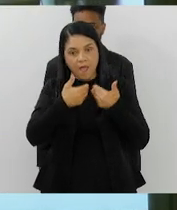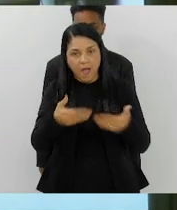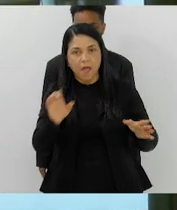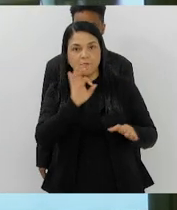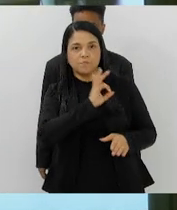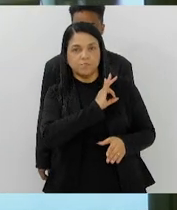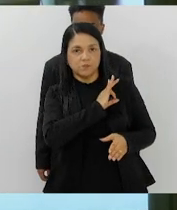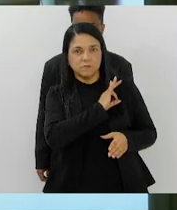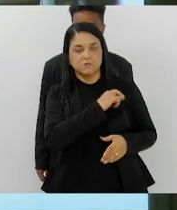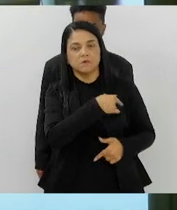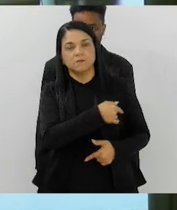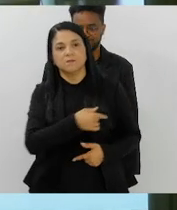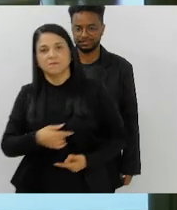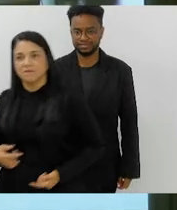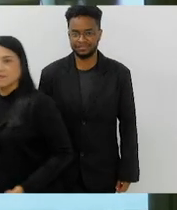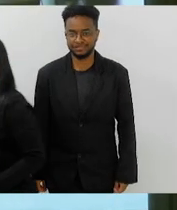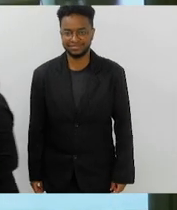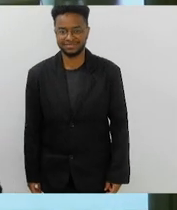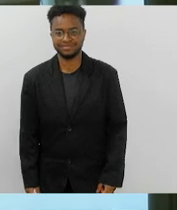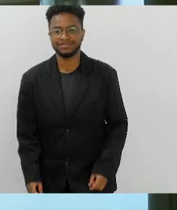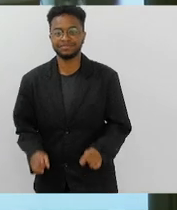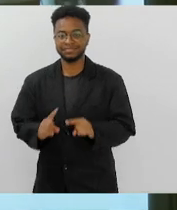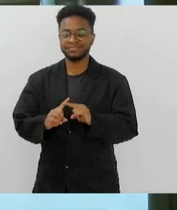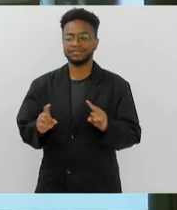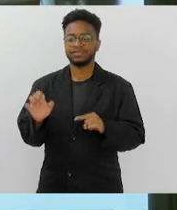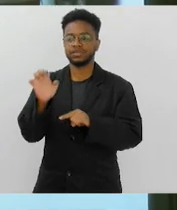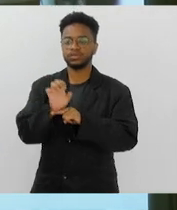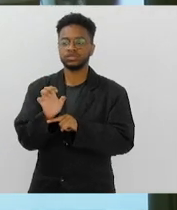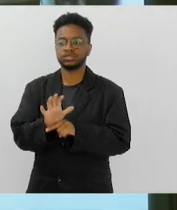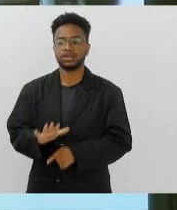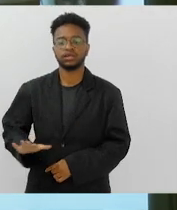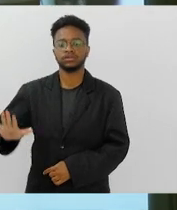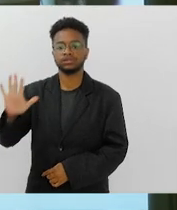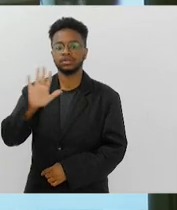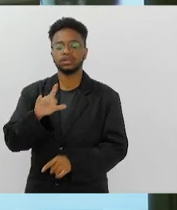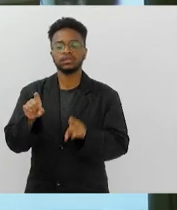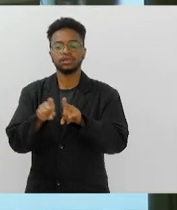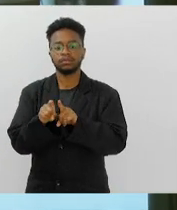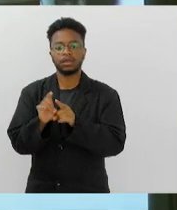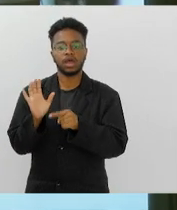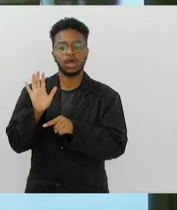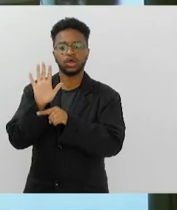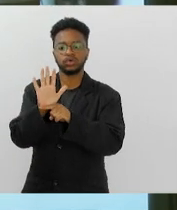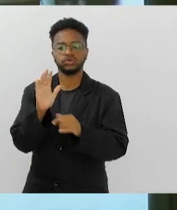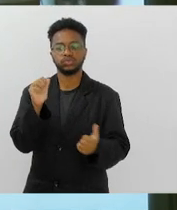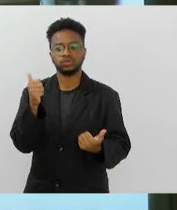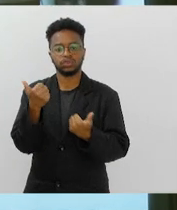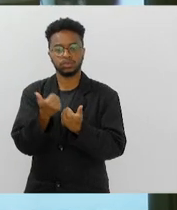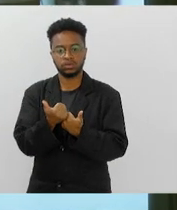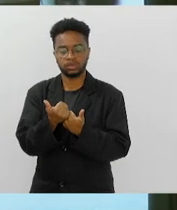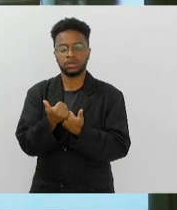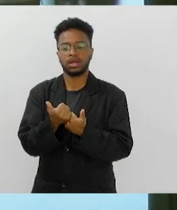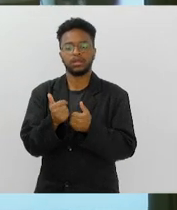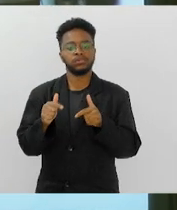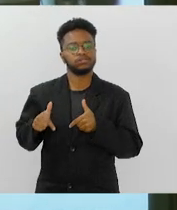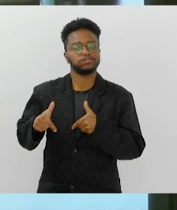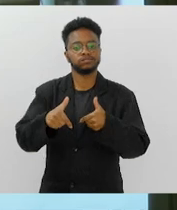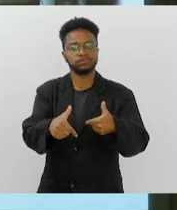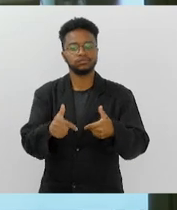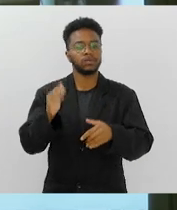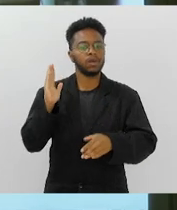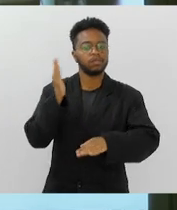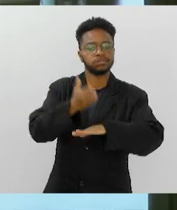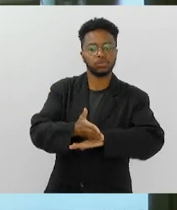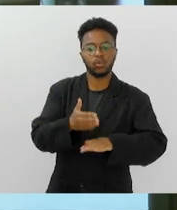Militar, mas do Estado como um todo e serve como um grande apoio de enfrentamento e combate ao